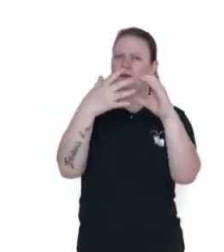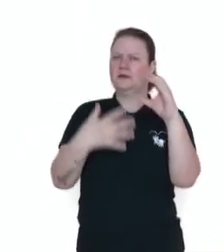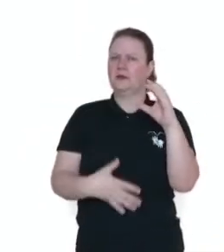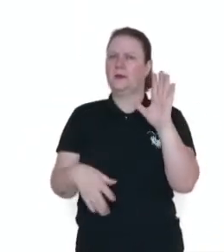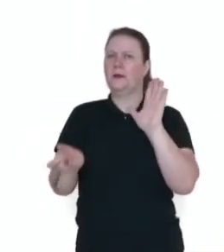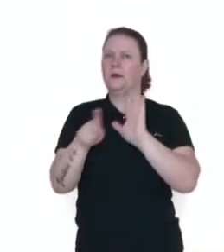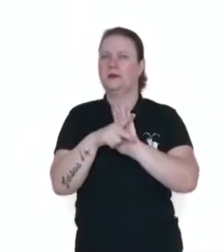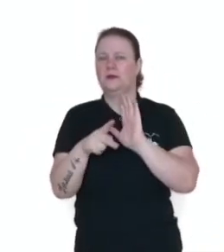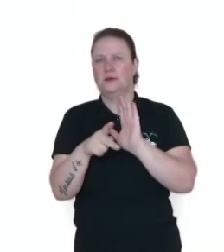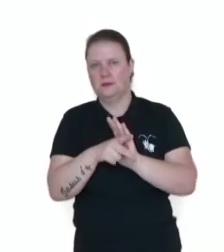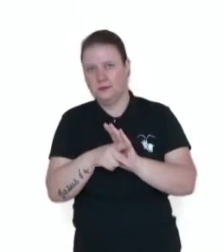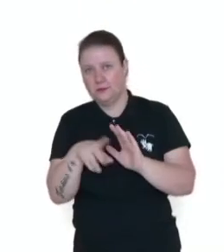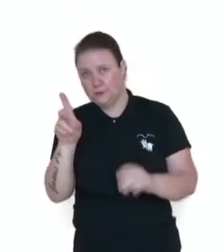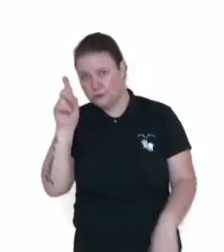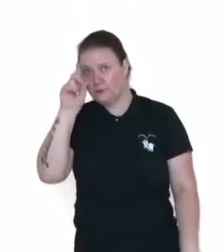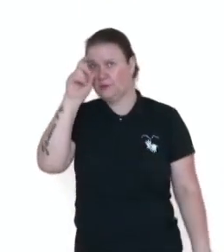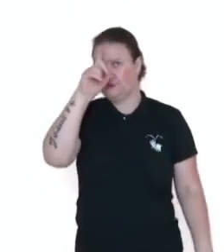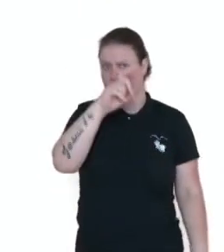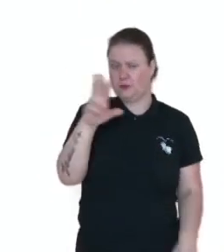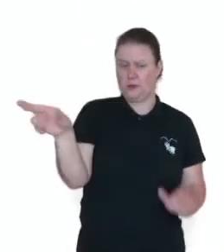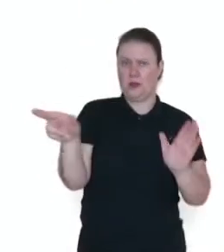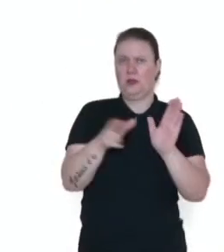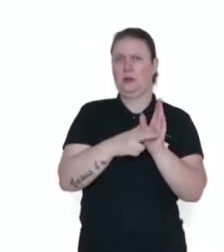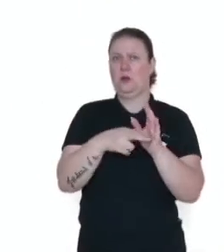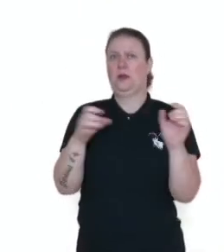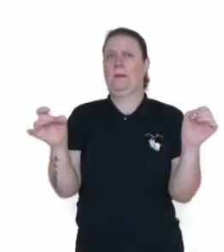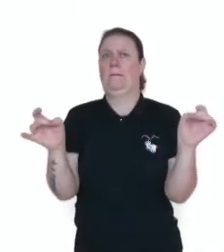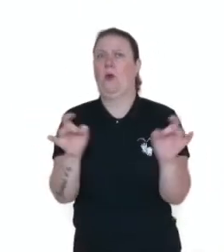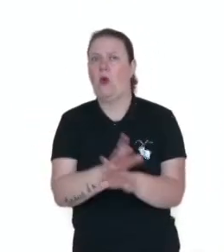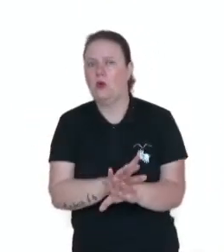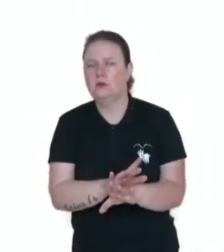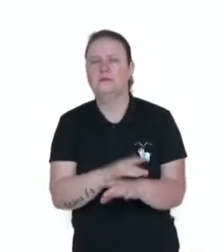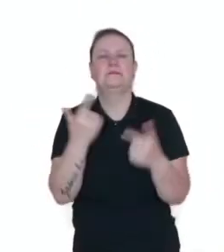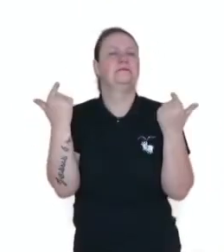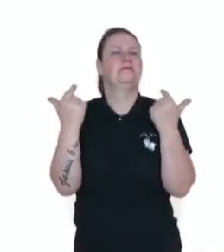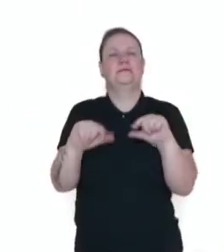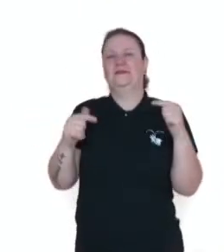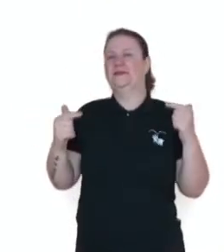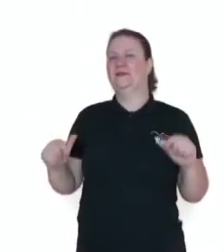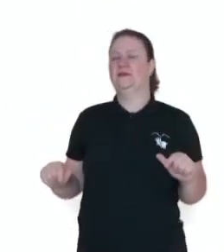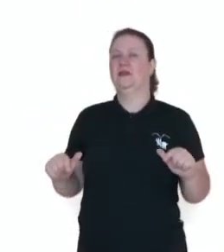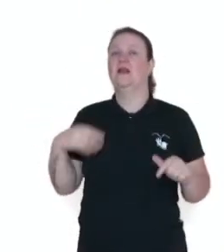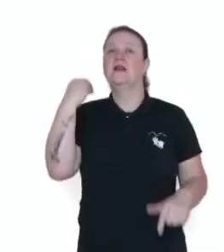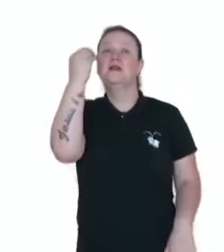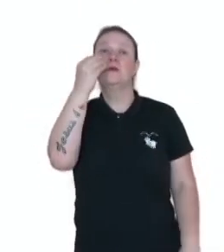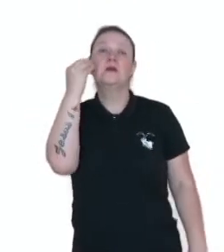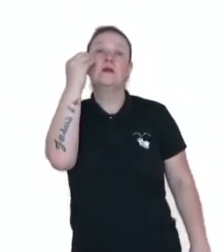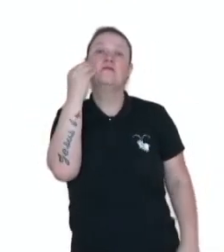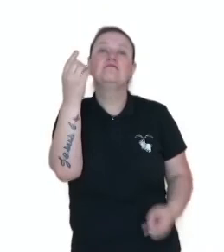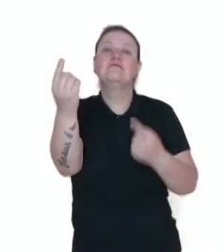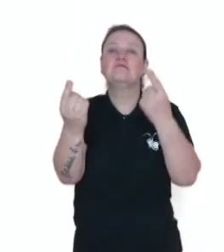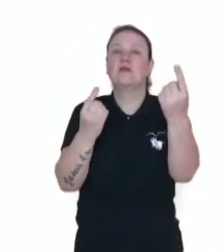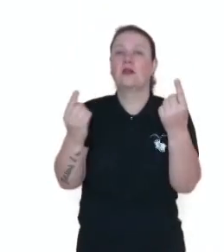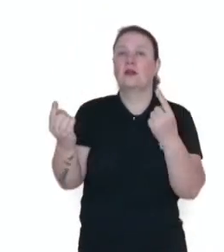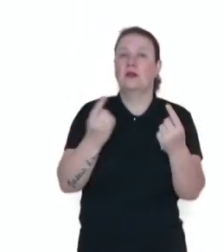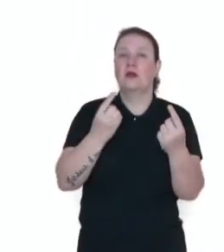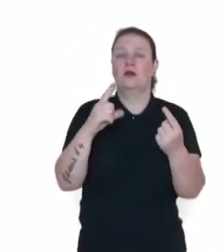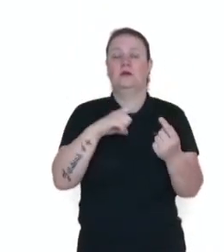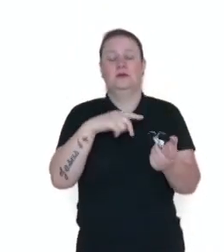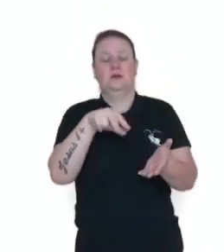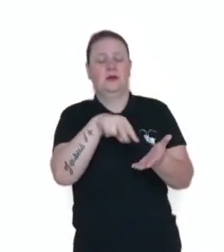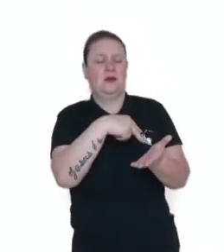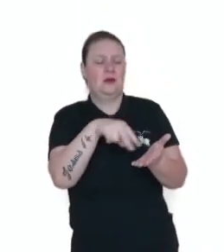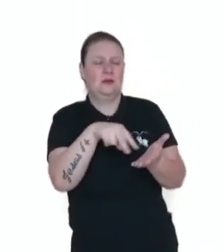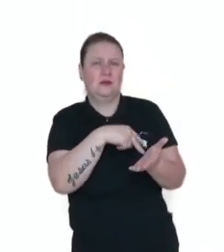próprias. É difícil a gente trazer uma resposta pronta aqui, porque parte da tua vivência, né? Desde o fandango no litoral,